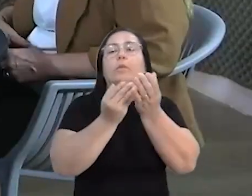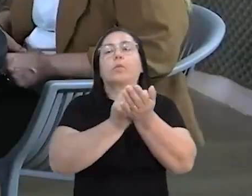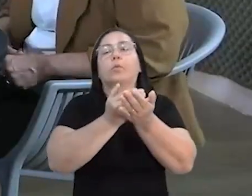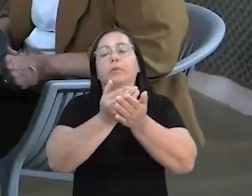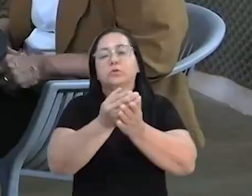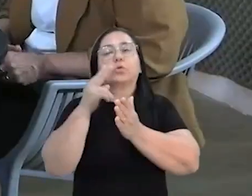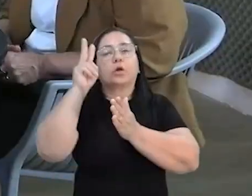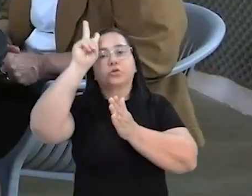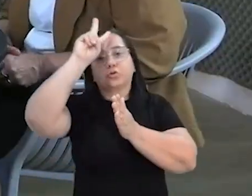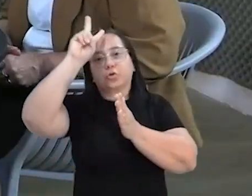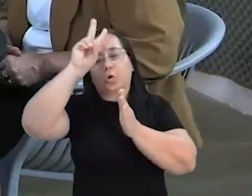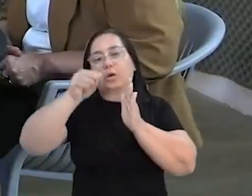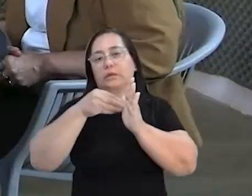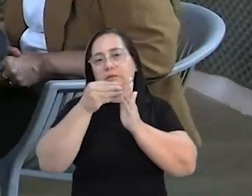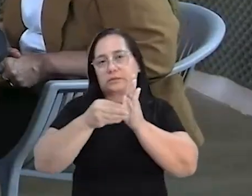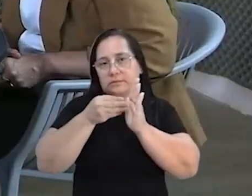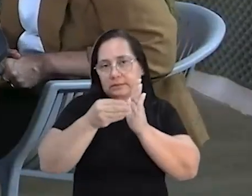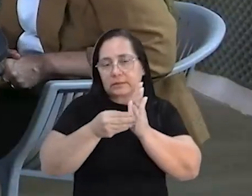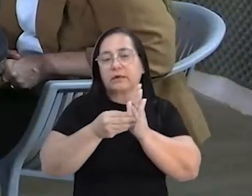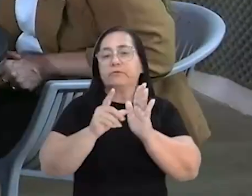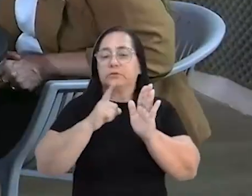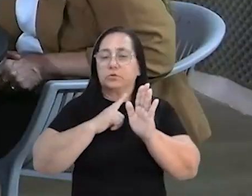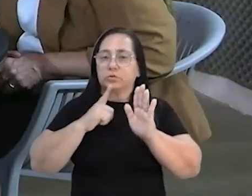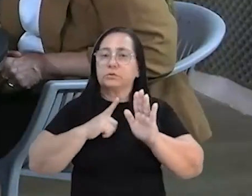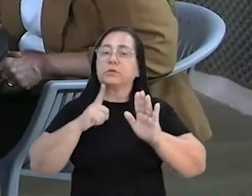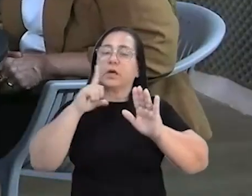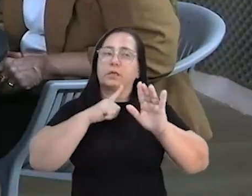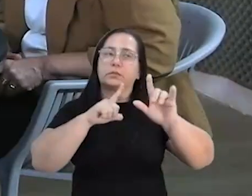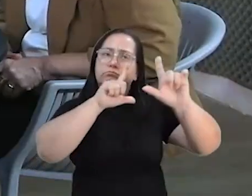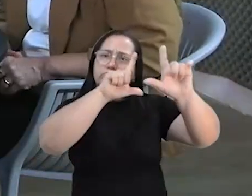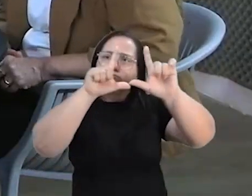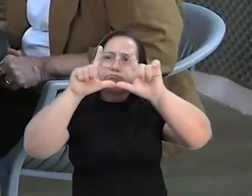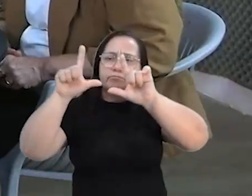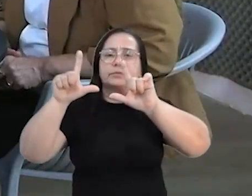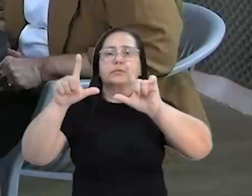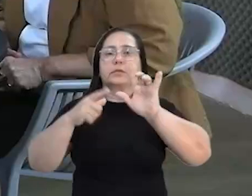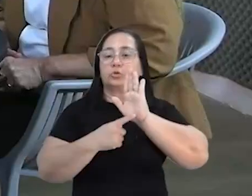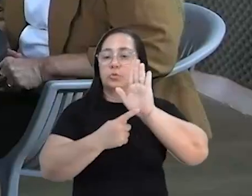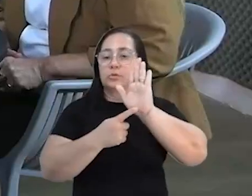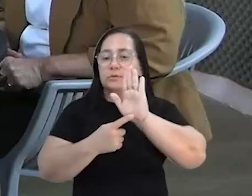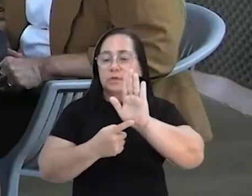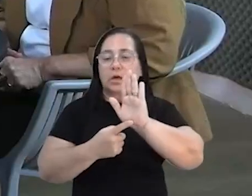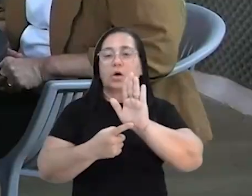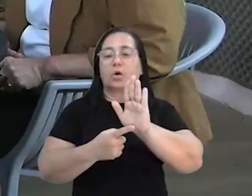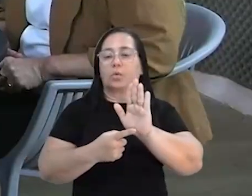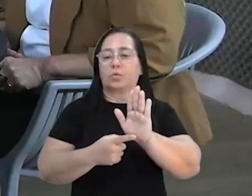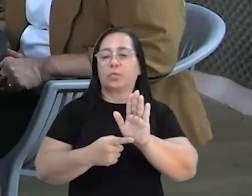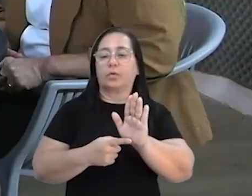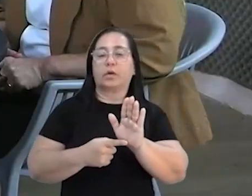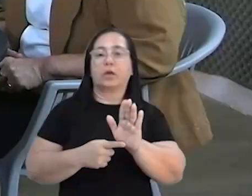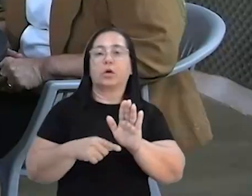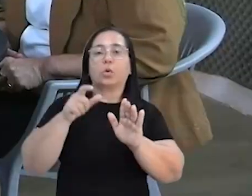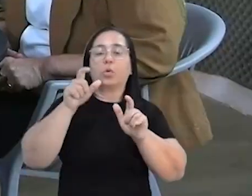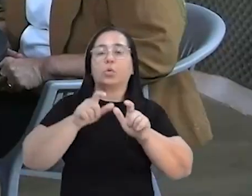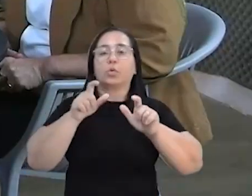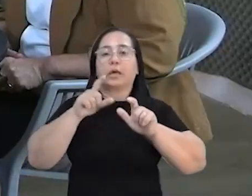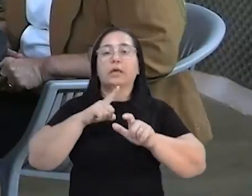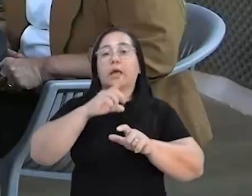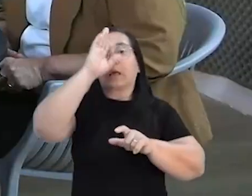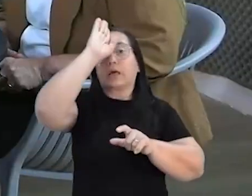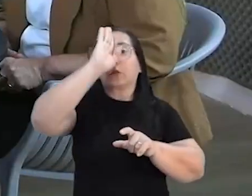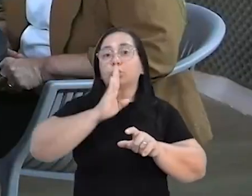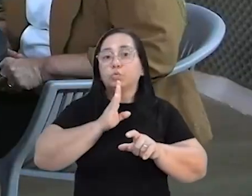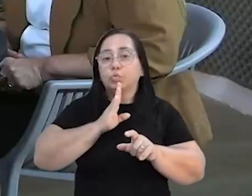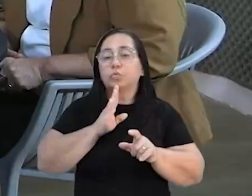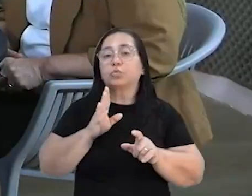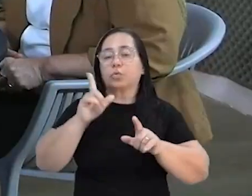história do design gráfico, né? E aí tinha essa exposição desse artista lá. Que, inclusive, esse é um dos espaços que estão gratuitos, né,